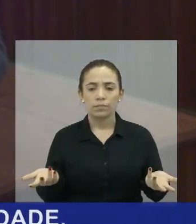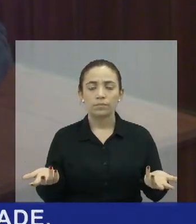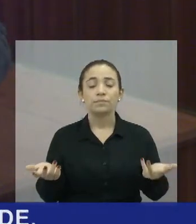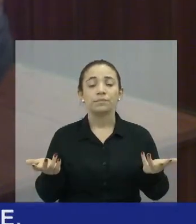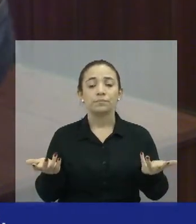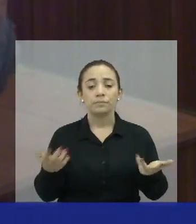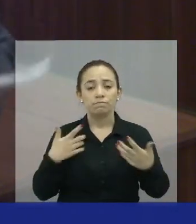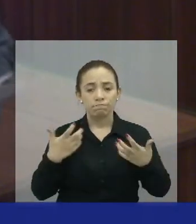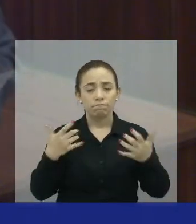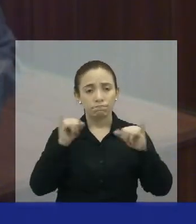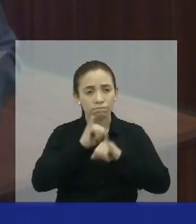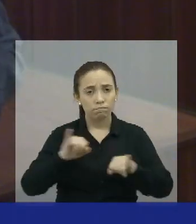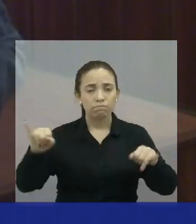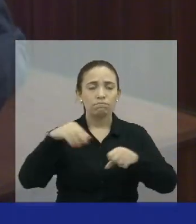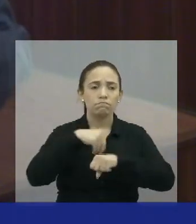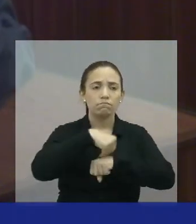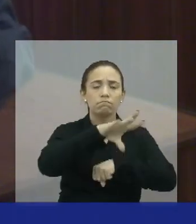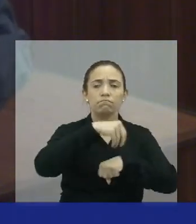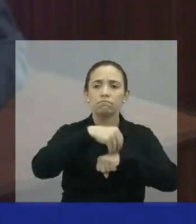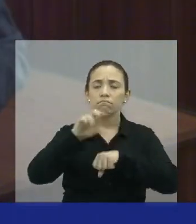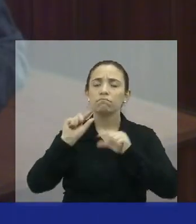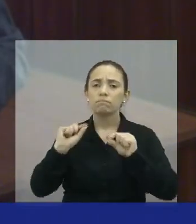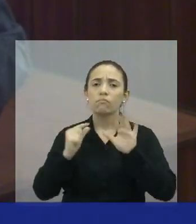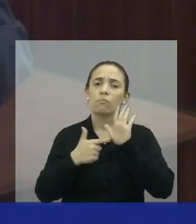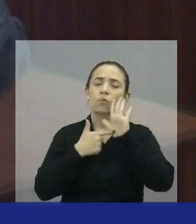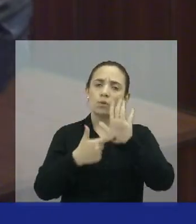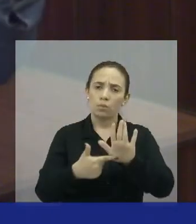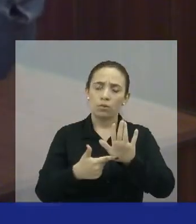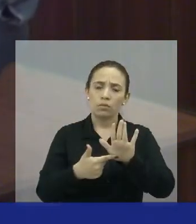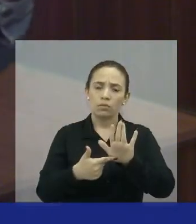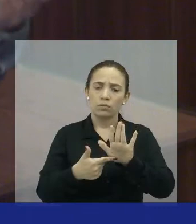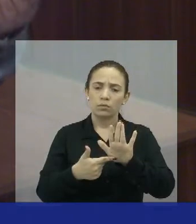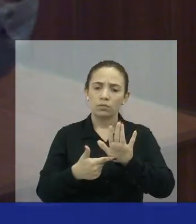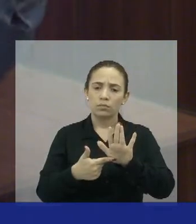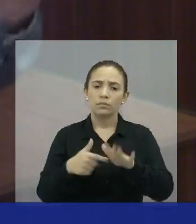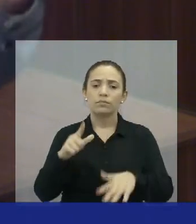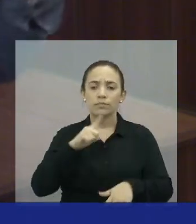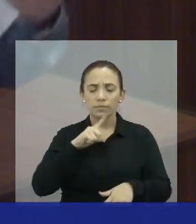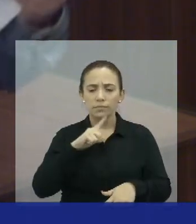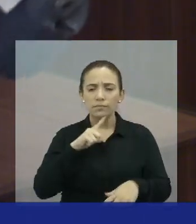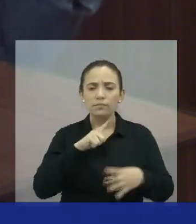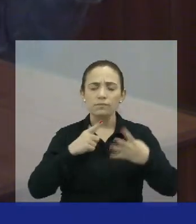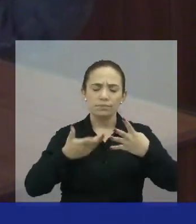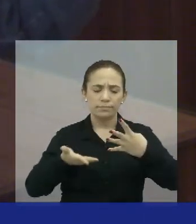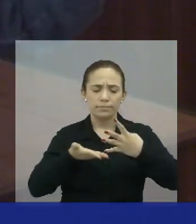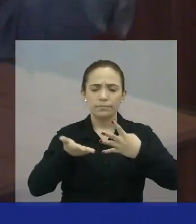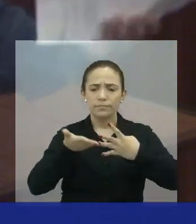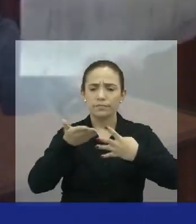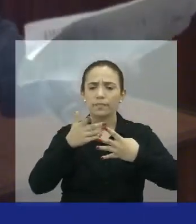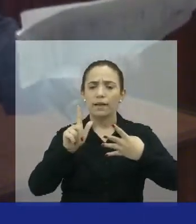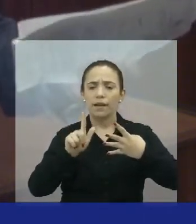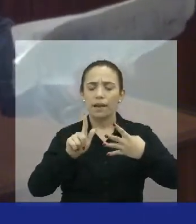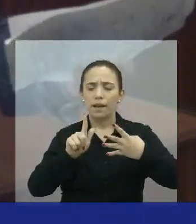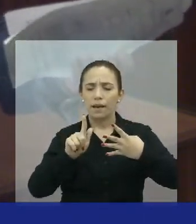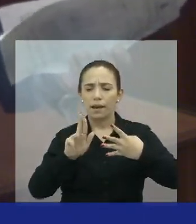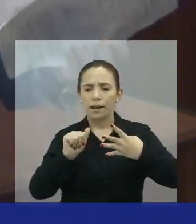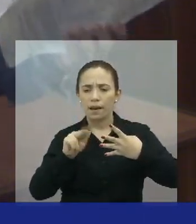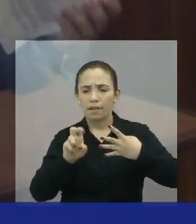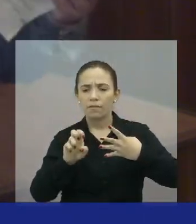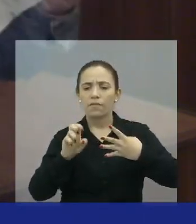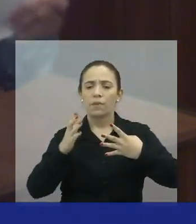Então, o que eu quero deixar para os senhores é mostrando que infrações graves, médias e